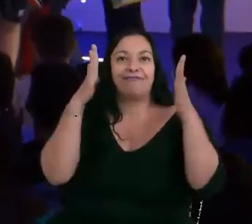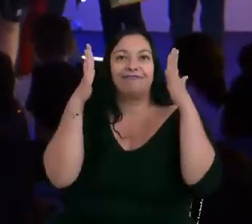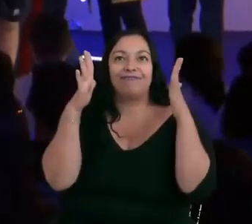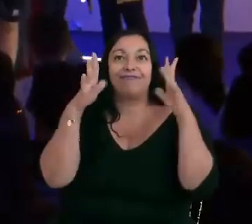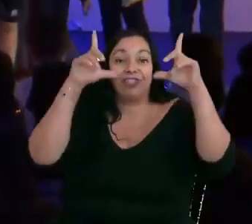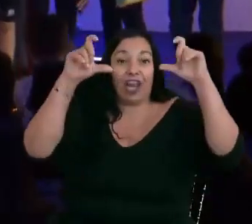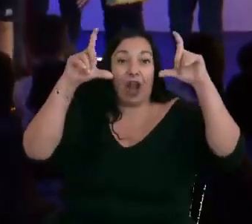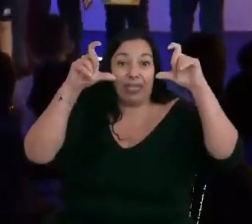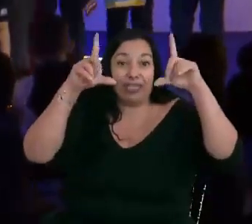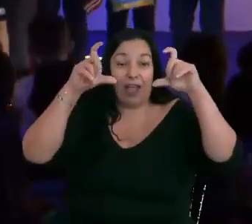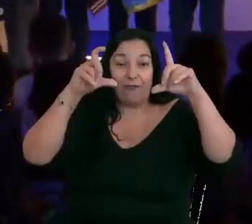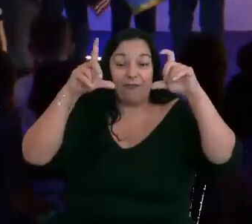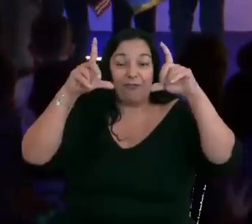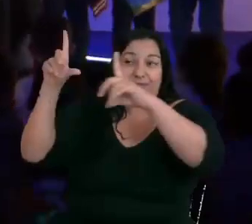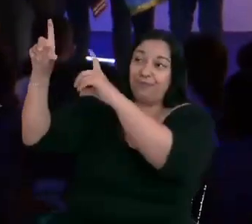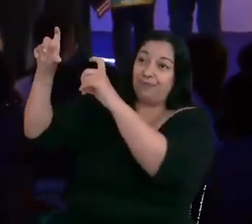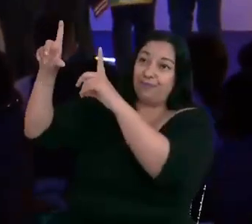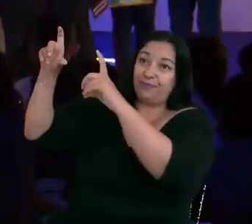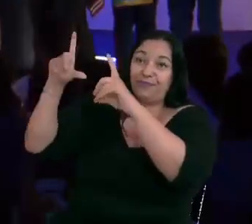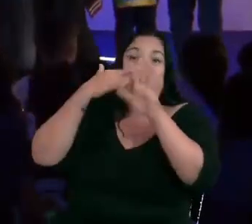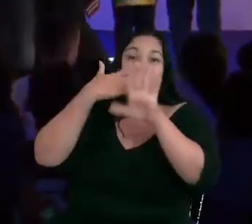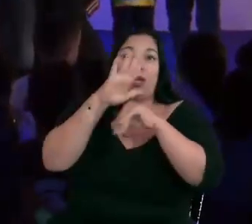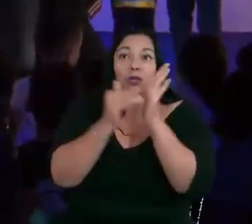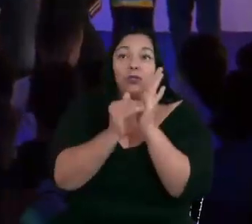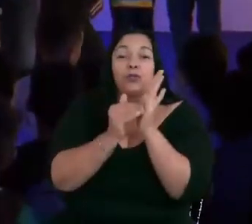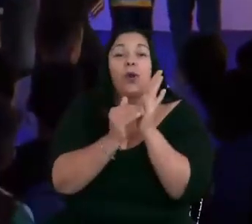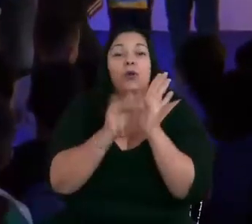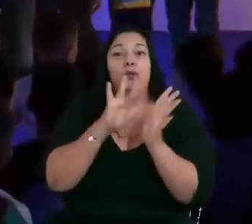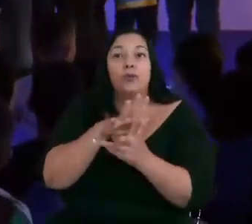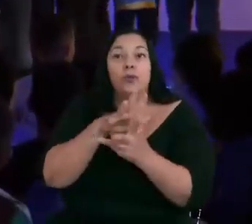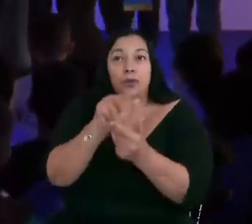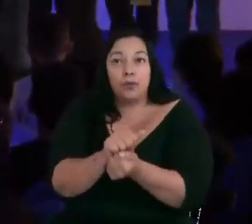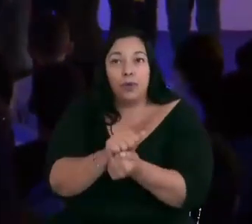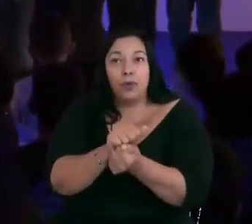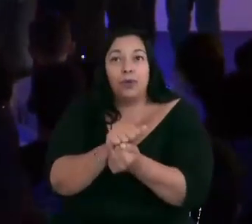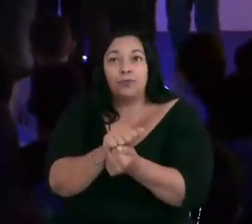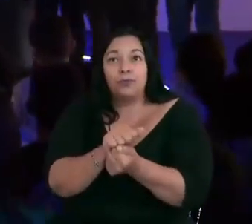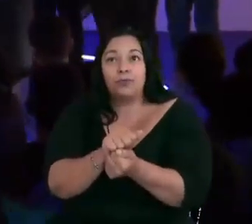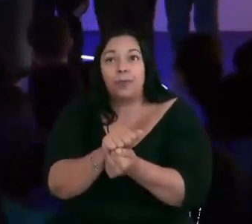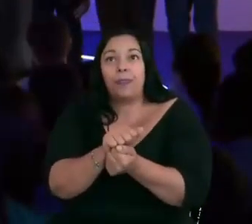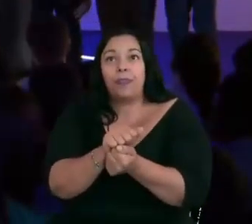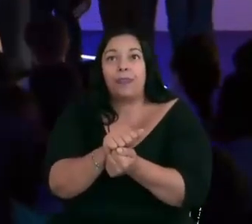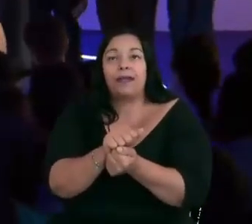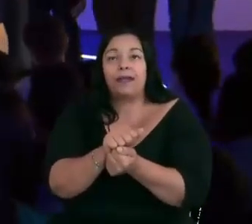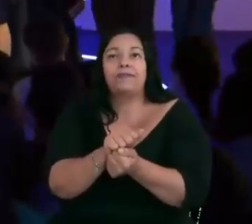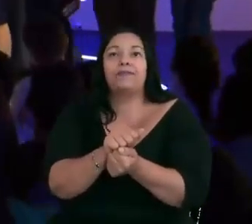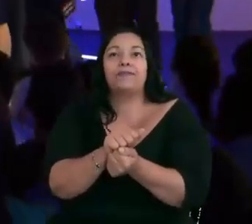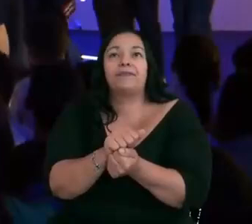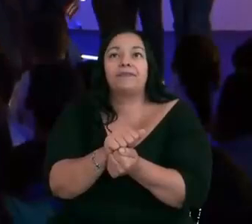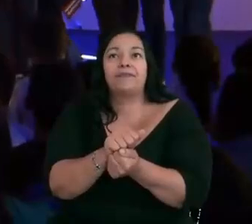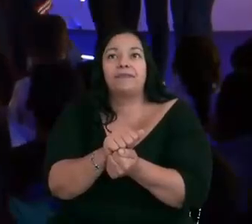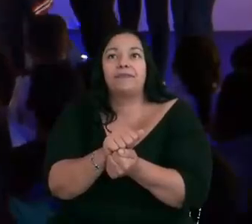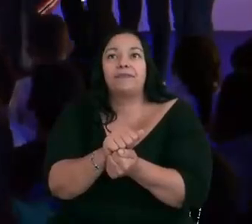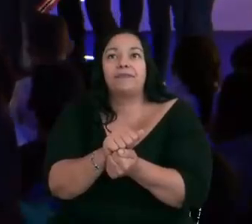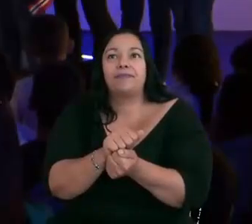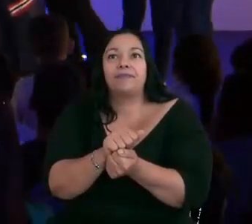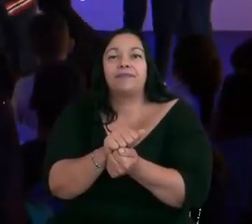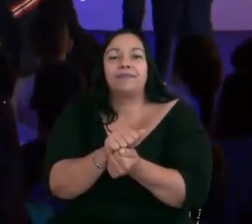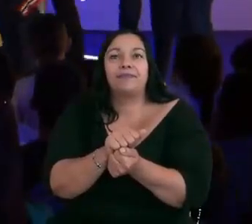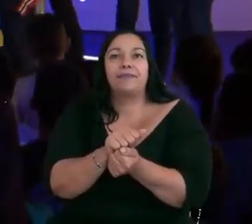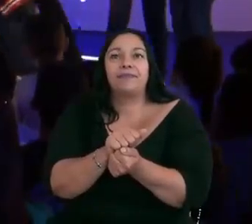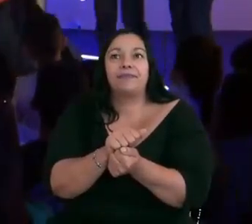Vamos! Todo mundo aqui, ó, mostrando o livrinho. Aqui, ó, daqui para lá. Ô, Elisa, ah, vamos tirar uma daqui para